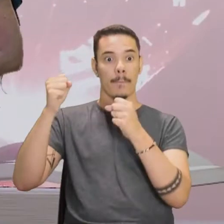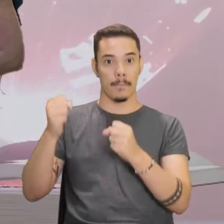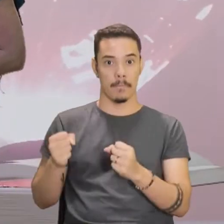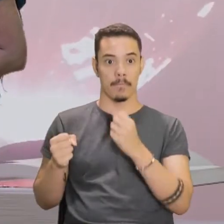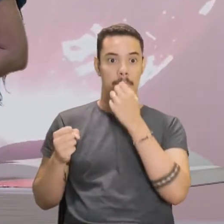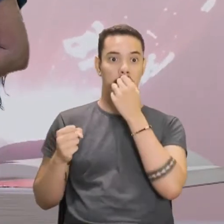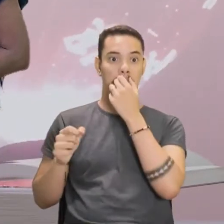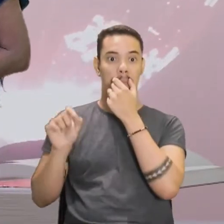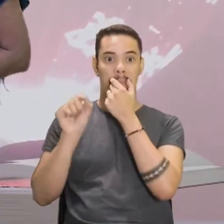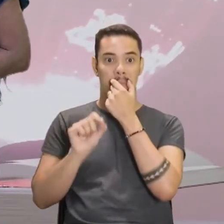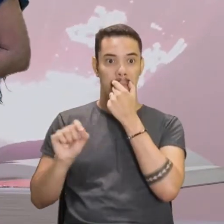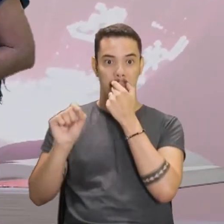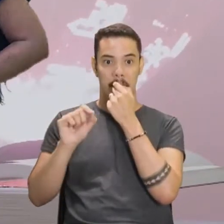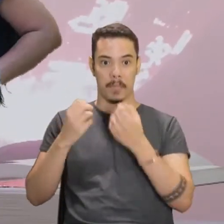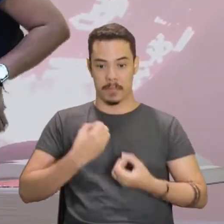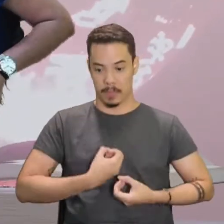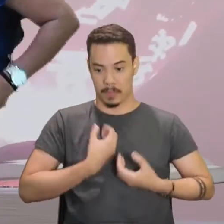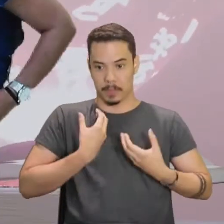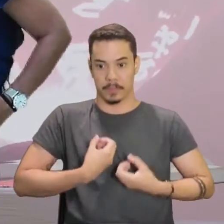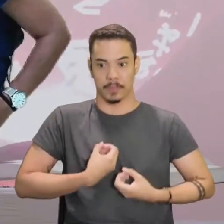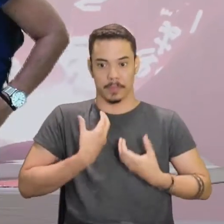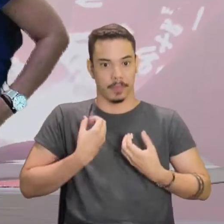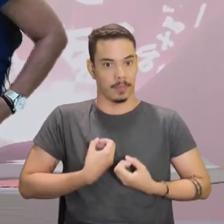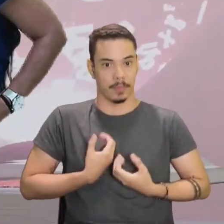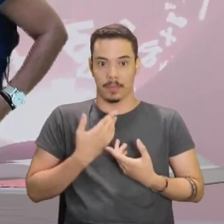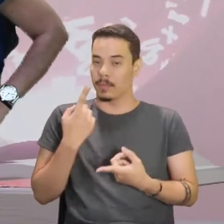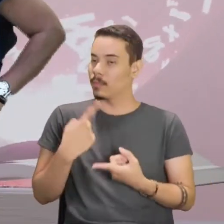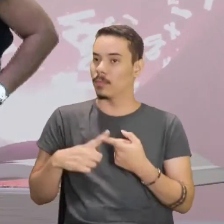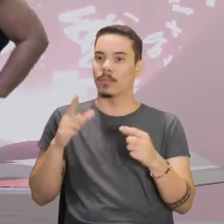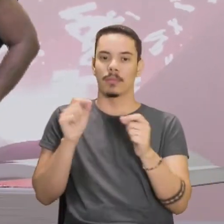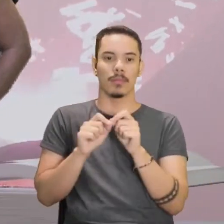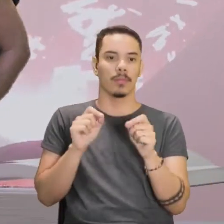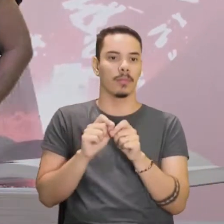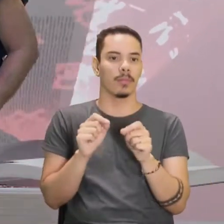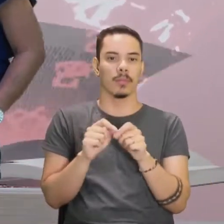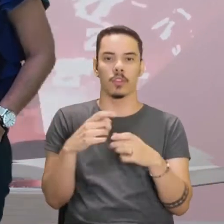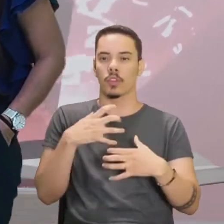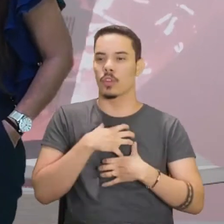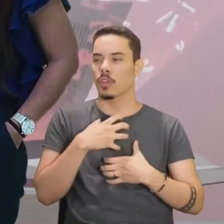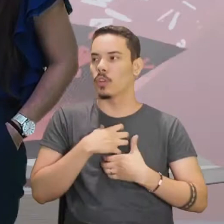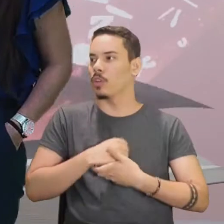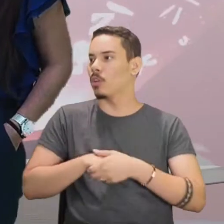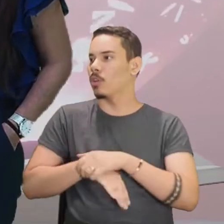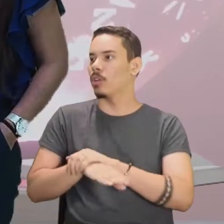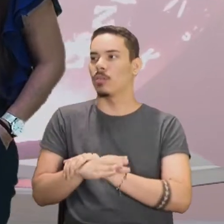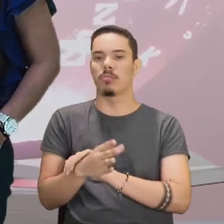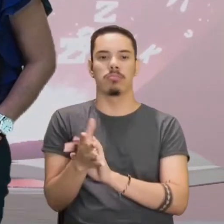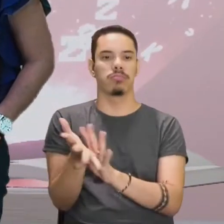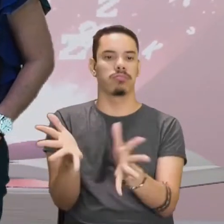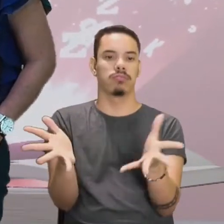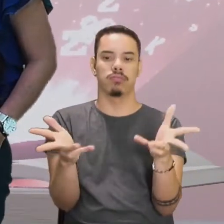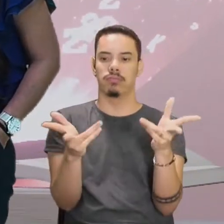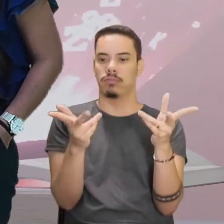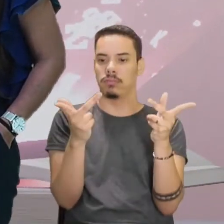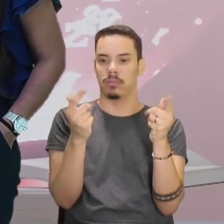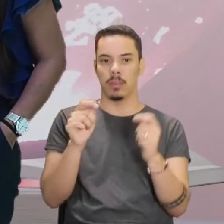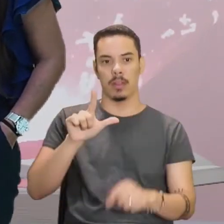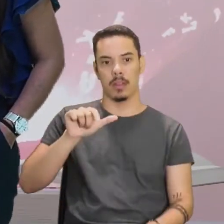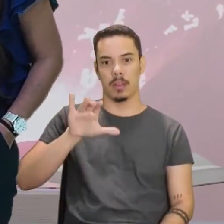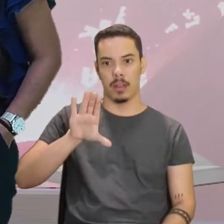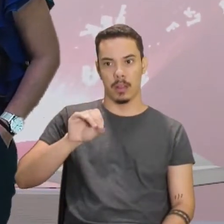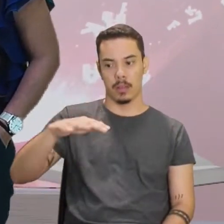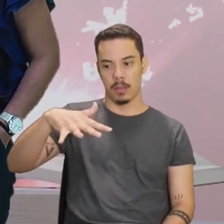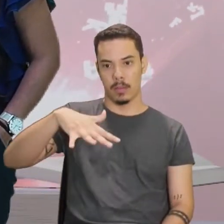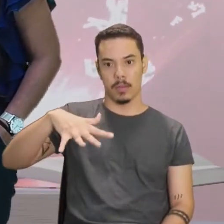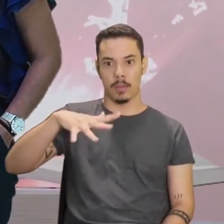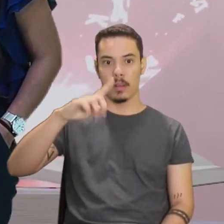isso, a licença poética. Coisa que Camões fez de uma forma esplendorosa. Magnífica. Lácio é a região ali da